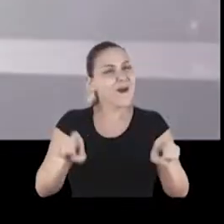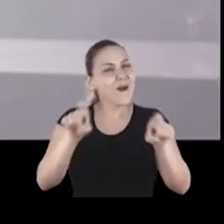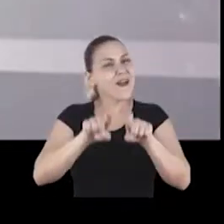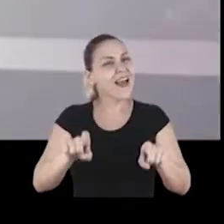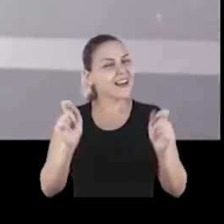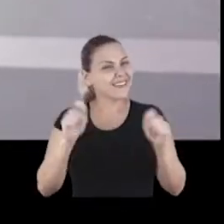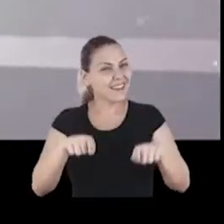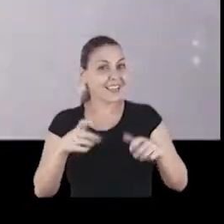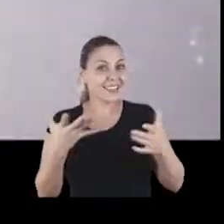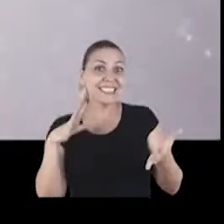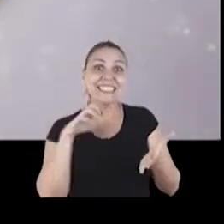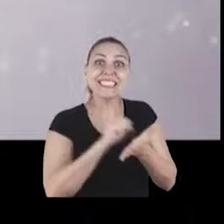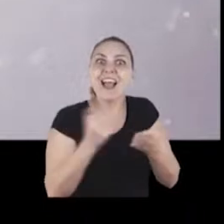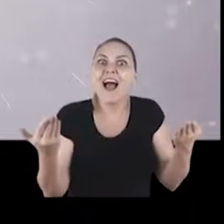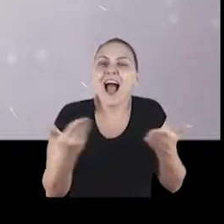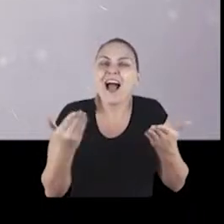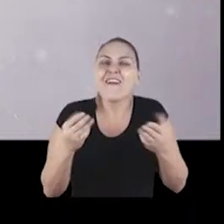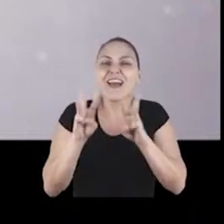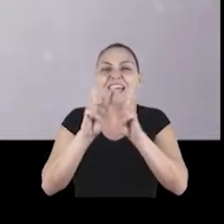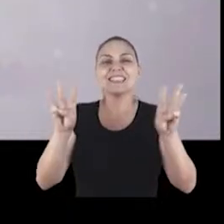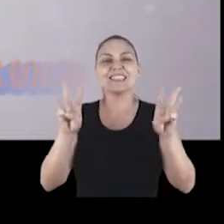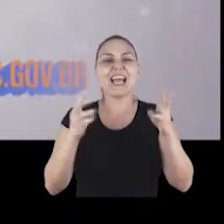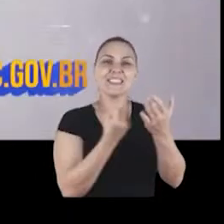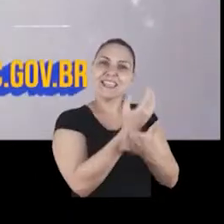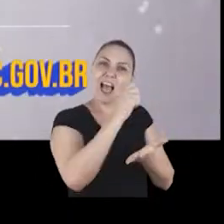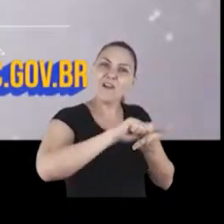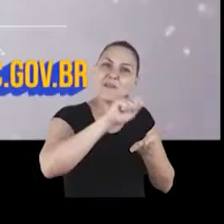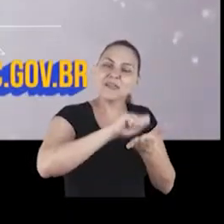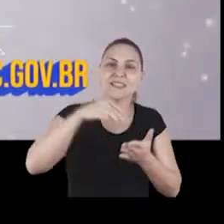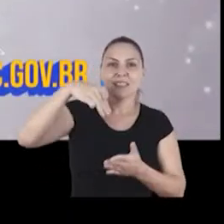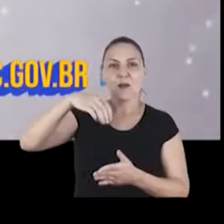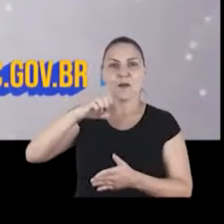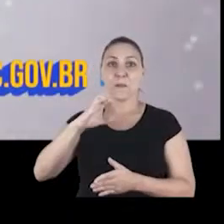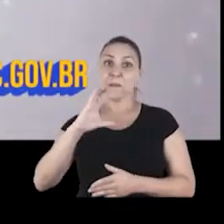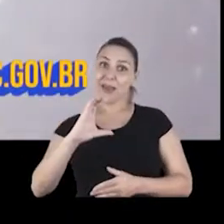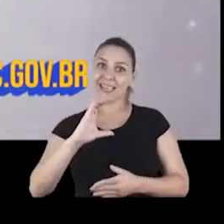online. Inscreva-se já em